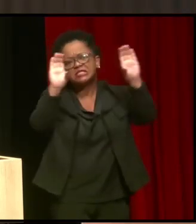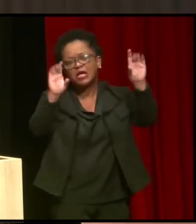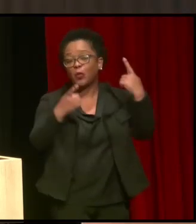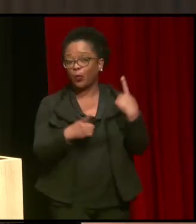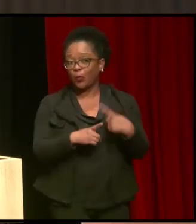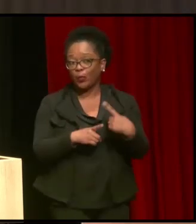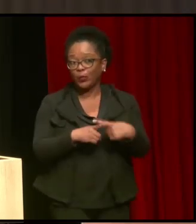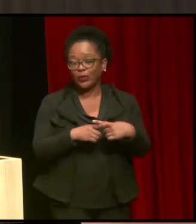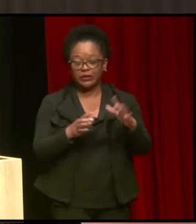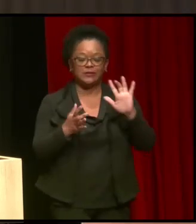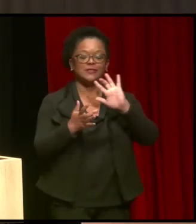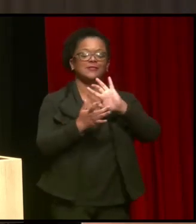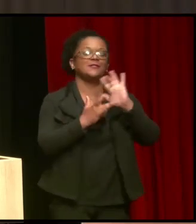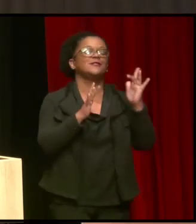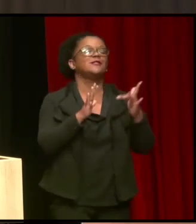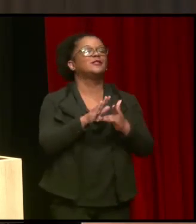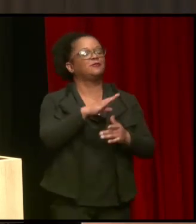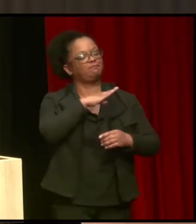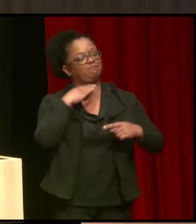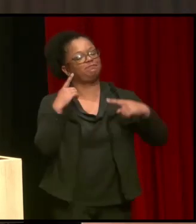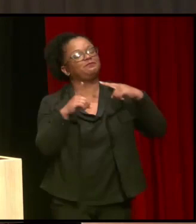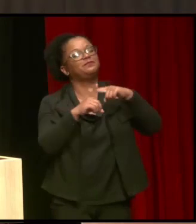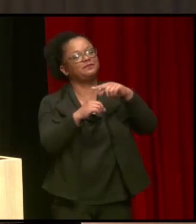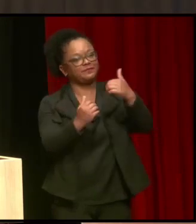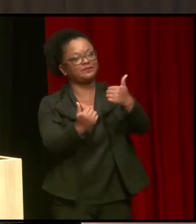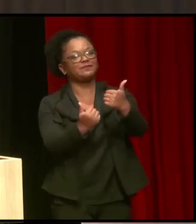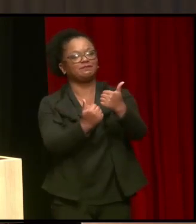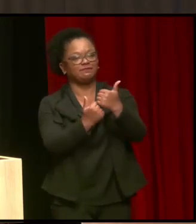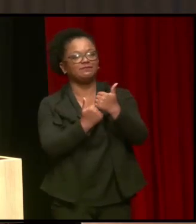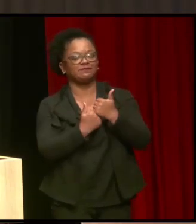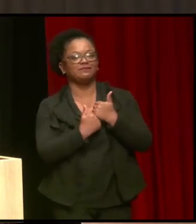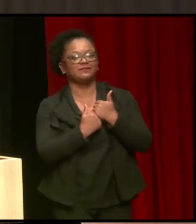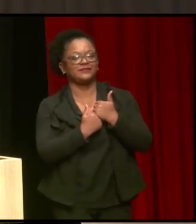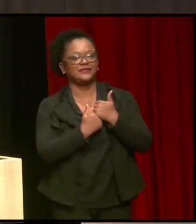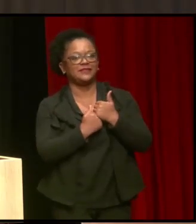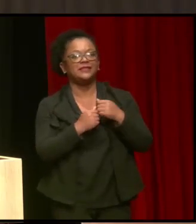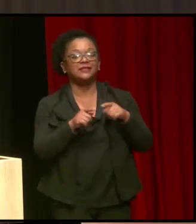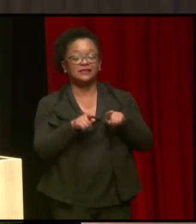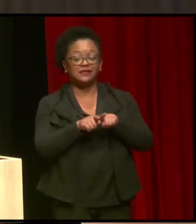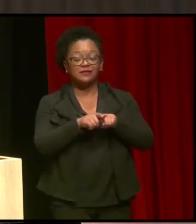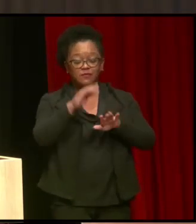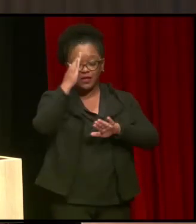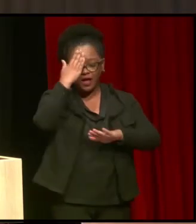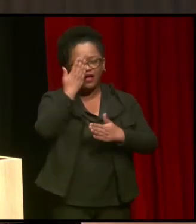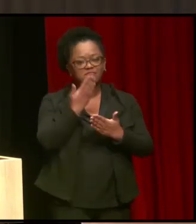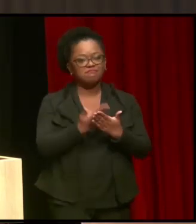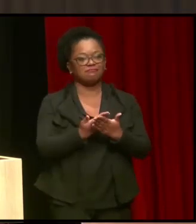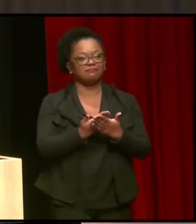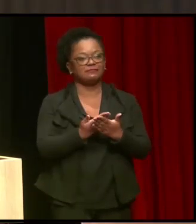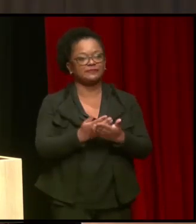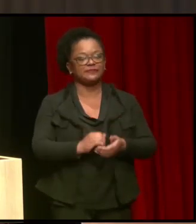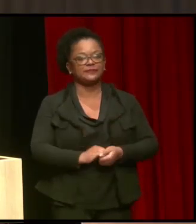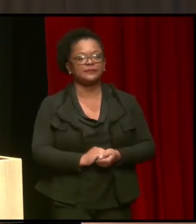e Deus foi gracioso com aquela pessoa, porque ela confiou nessa promessa de Deus. E aí vamos